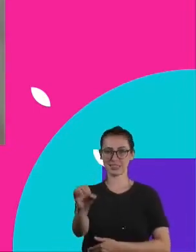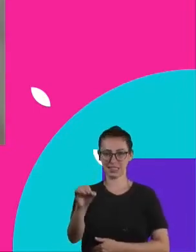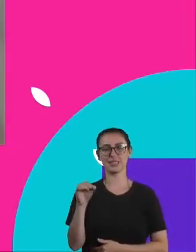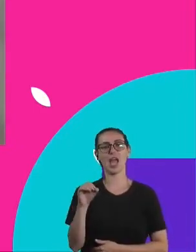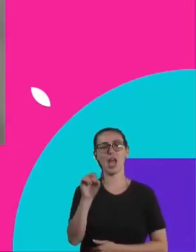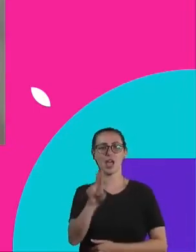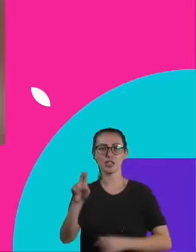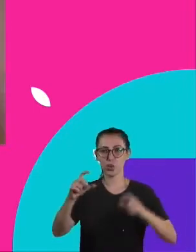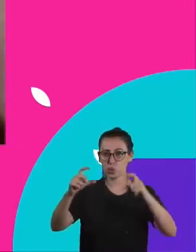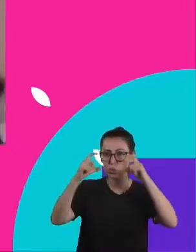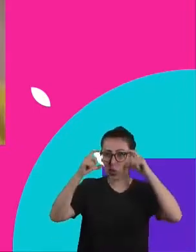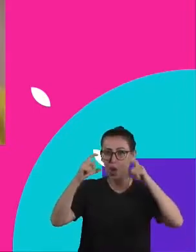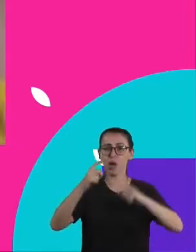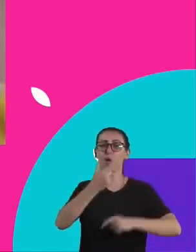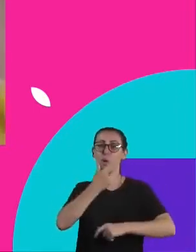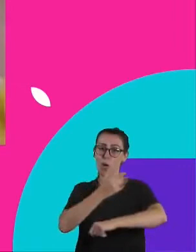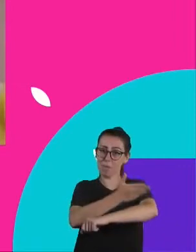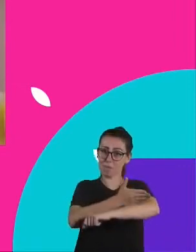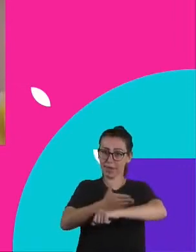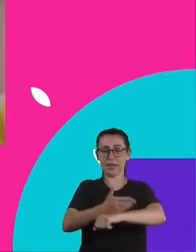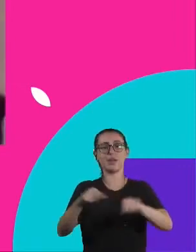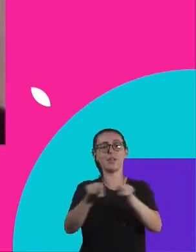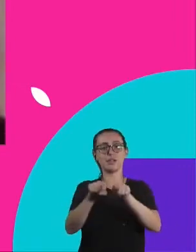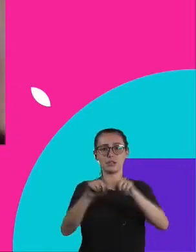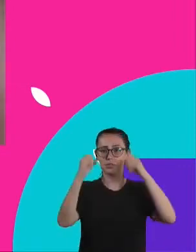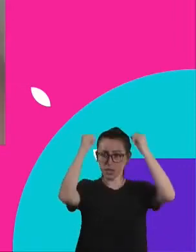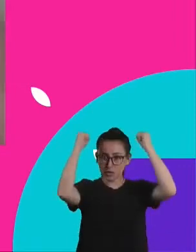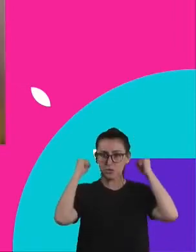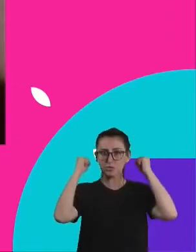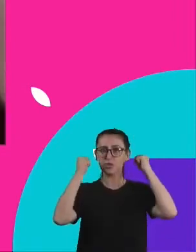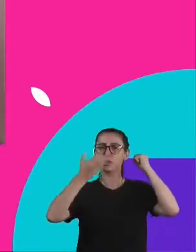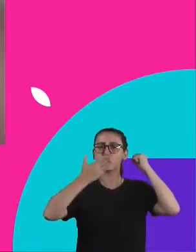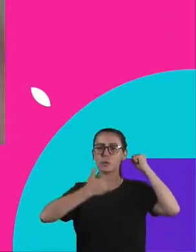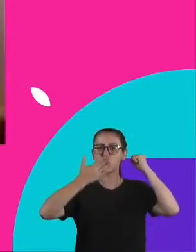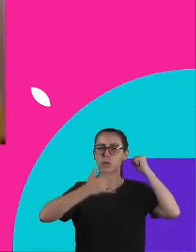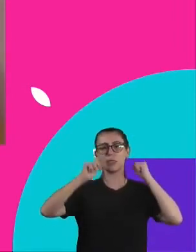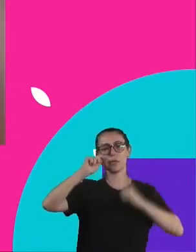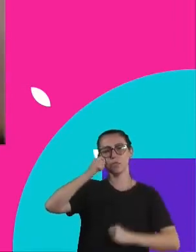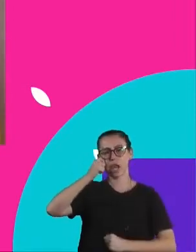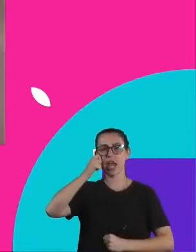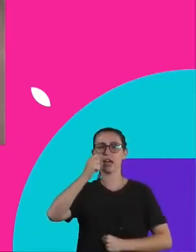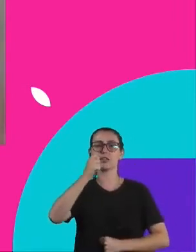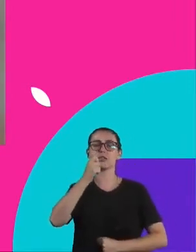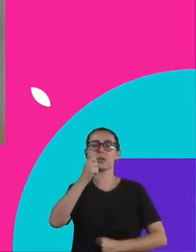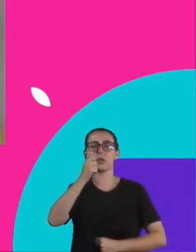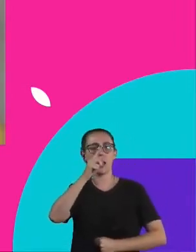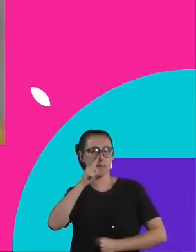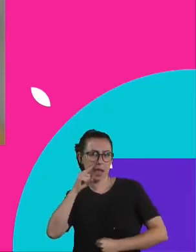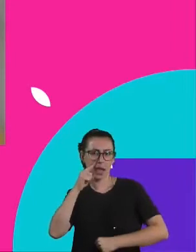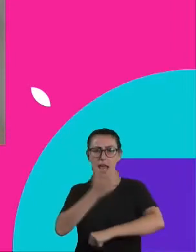uso óculos, e eu estou aqui com um gorro na cabeça, um gorro bem colorido, assim, de preto, amarelo, branco, lembrando as